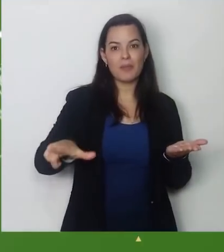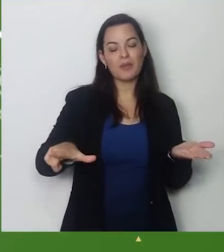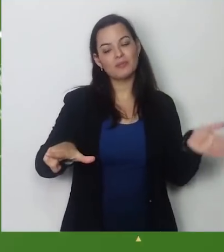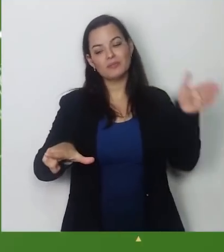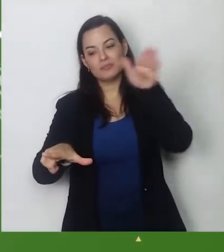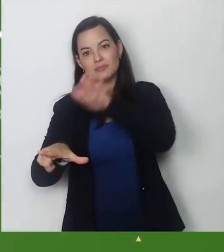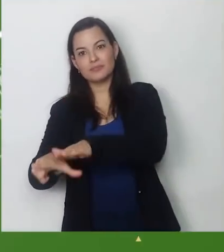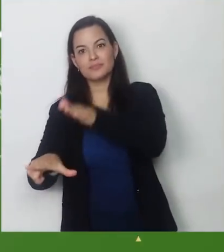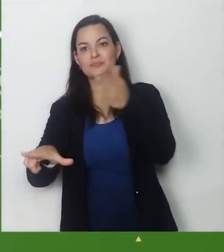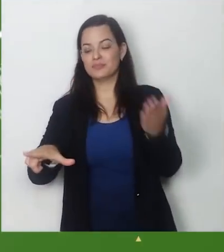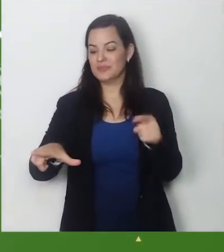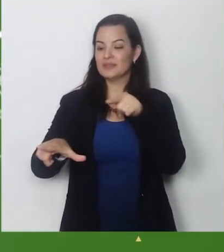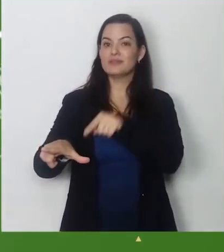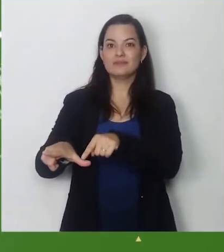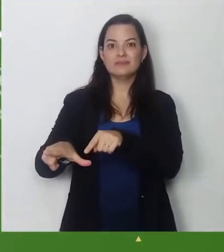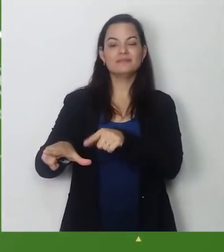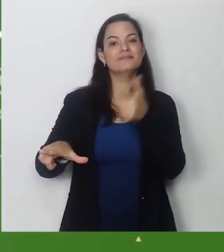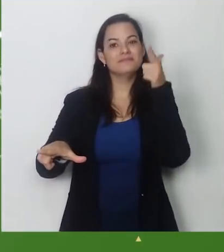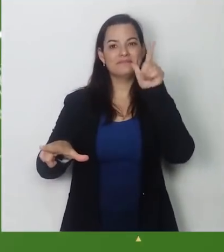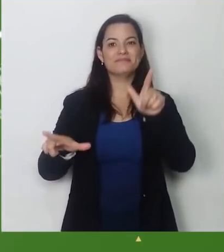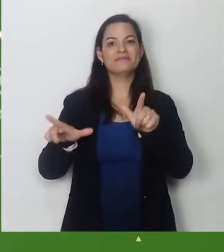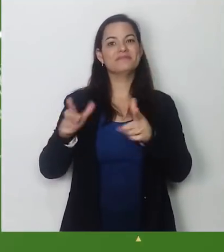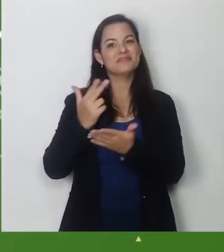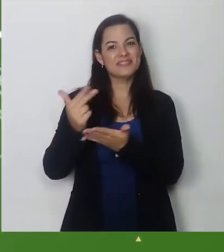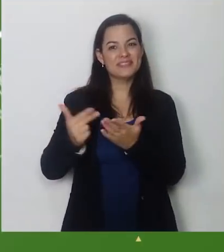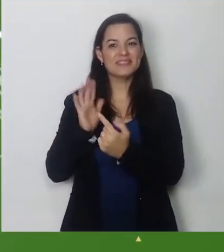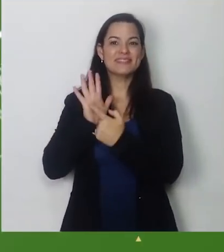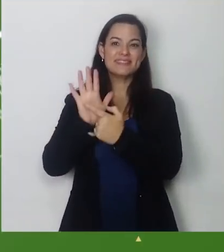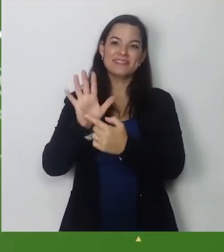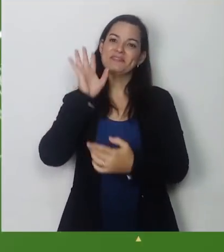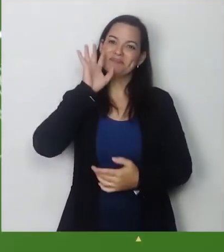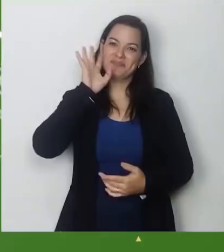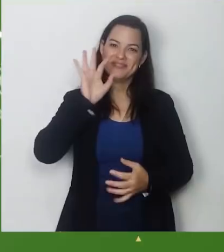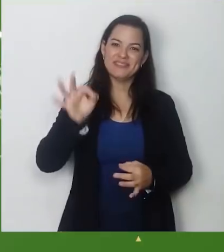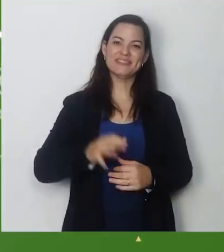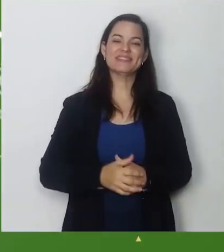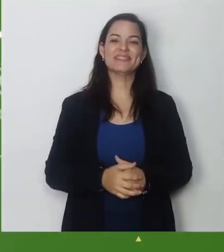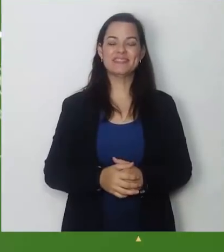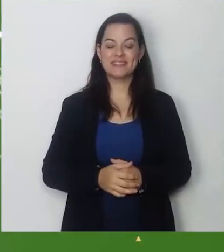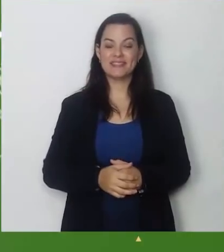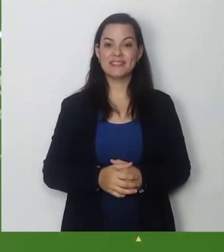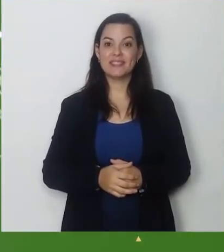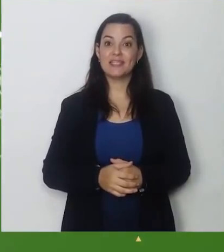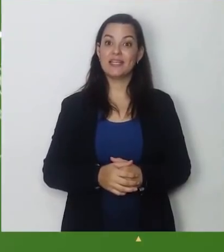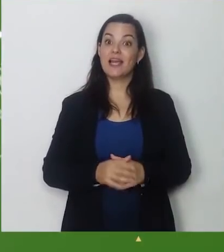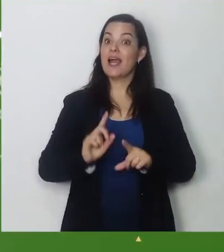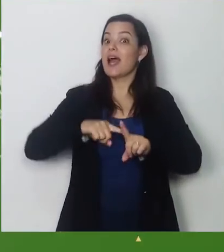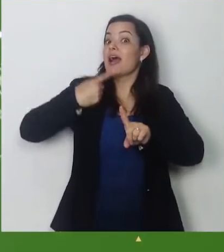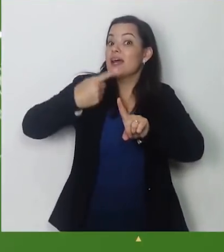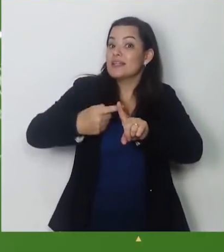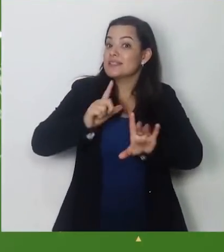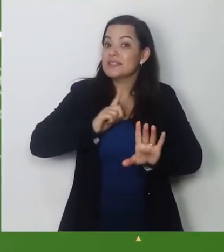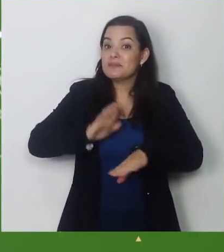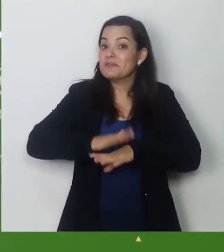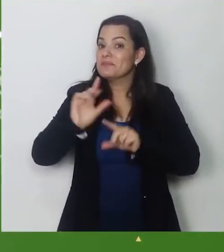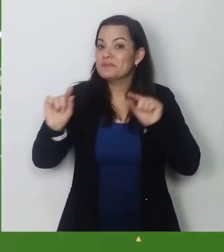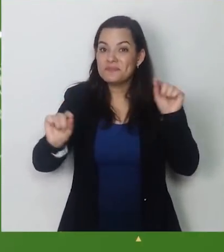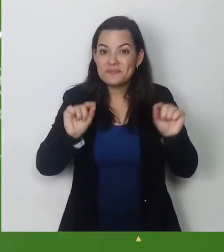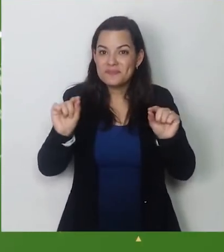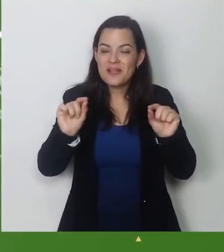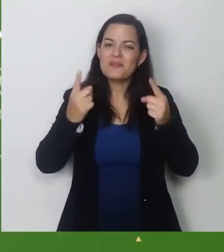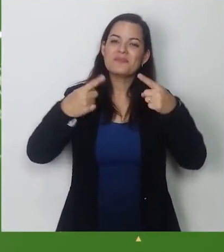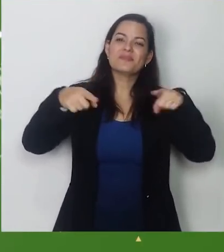que você queira representar. Bem legal, né? E aí, além disso, nós temos